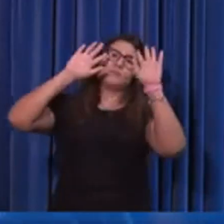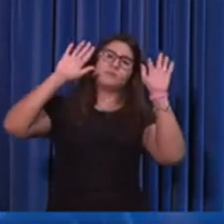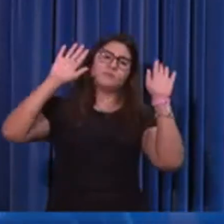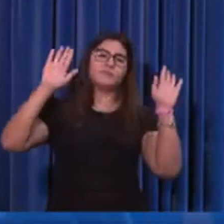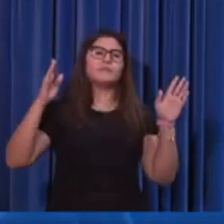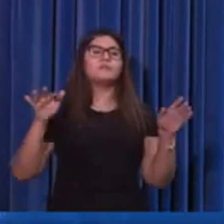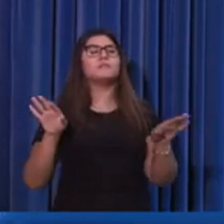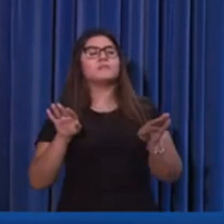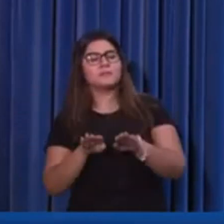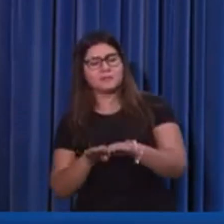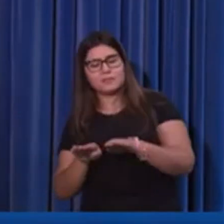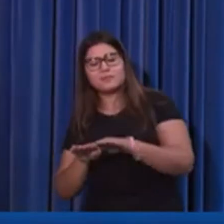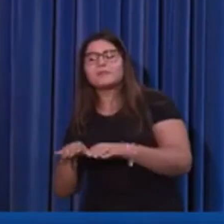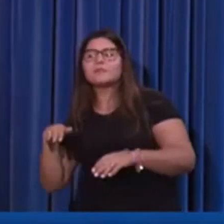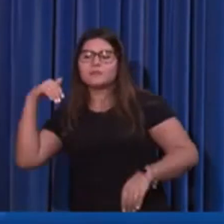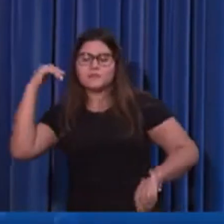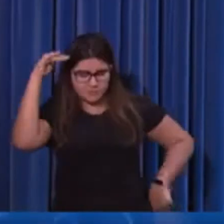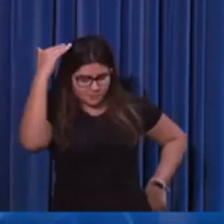e